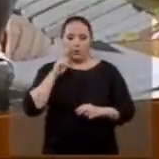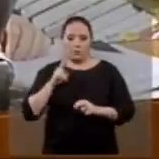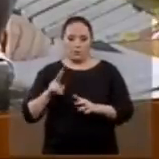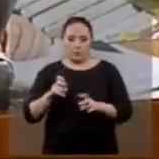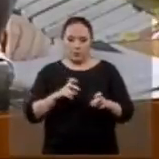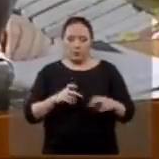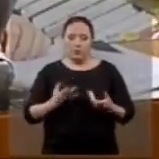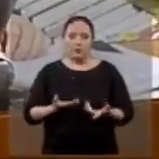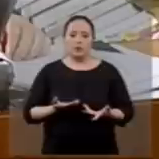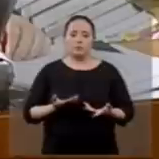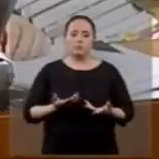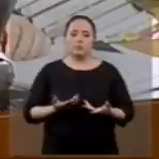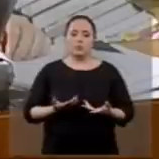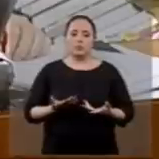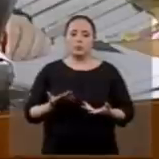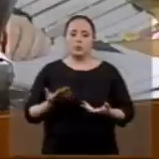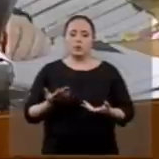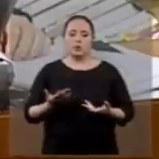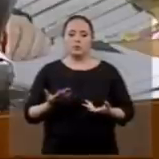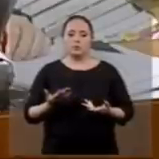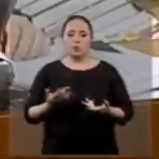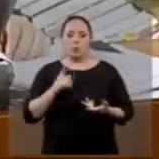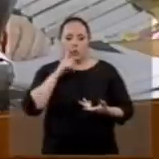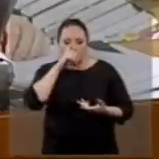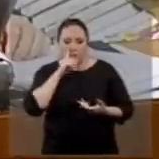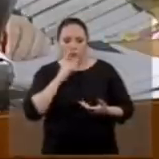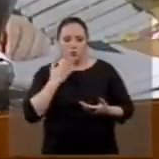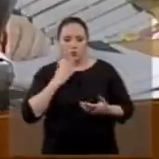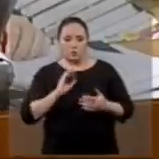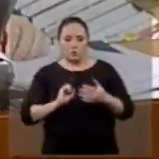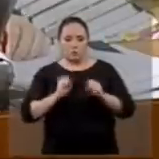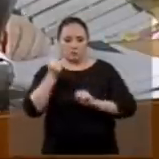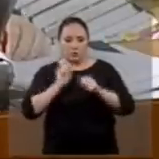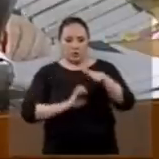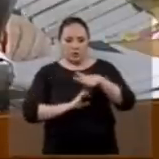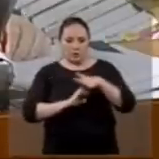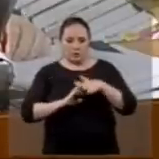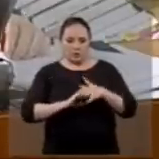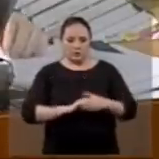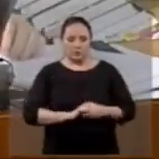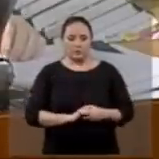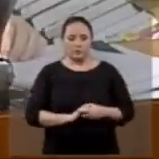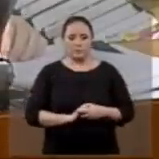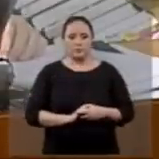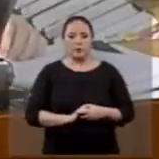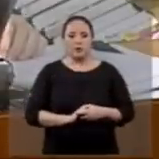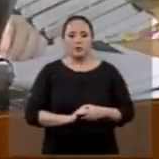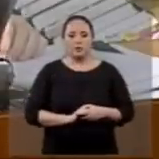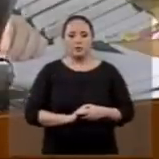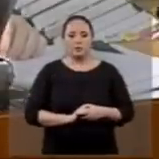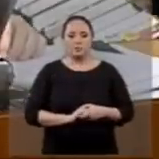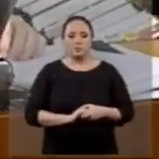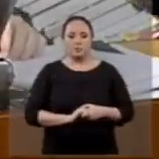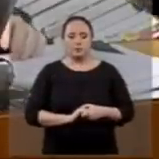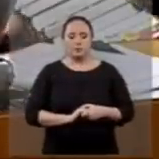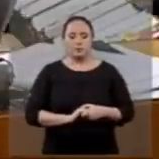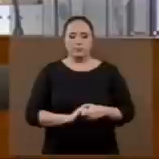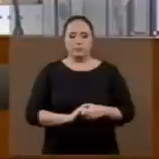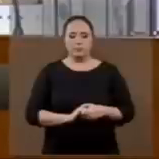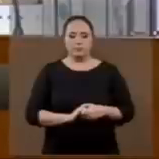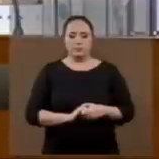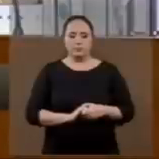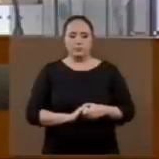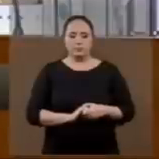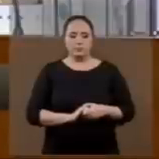desse tipo de empresas. Agora, certamente, Sua Excelência confirmará ou não. Ó, pronto, já adentra ao plenário.